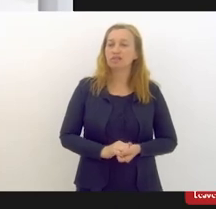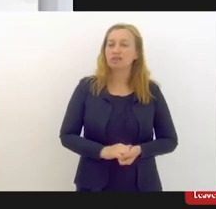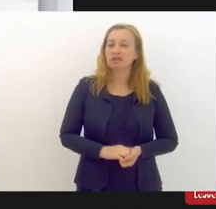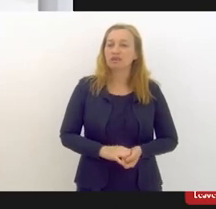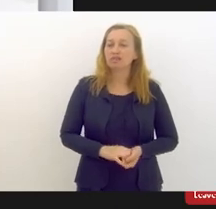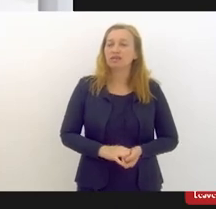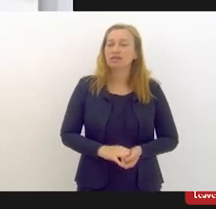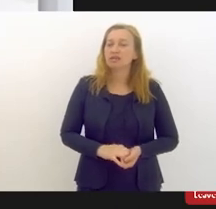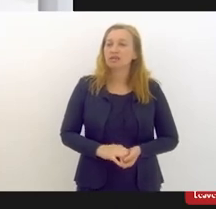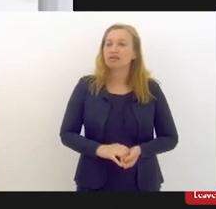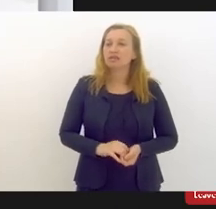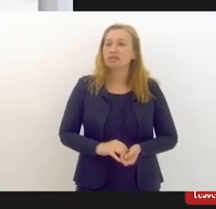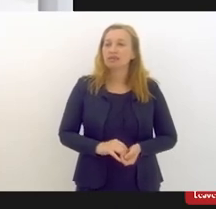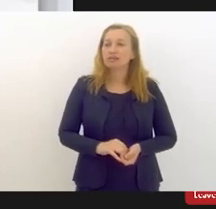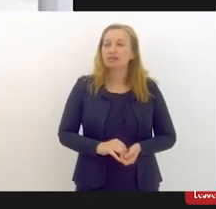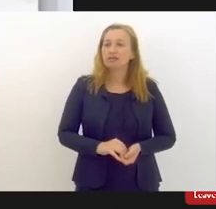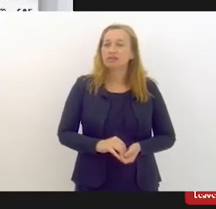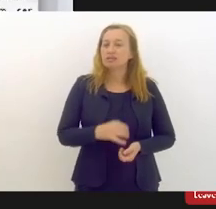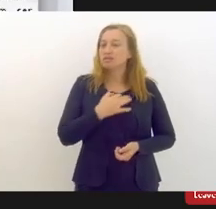Próximo slide.